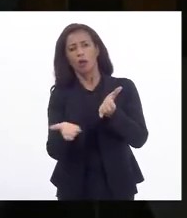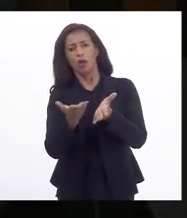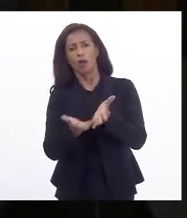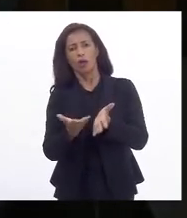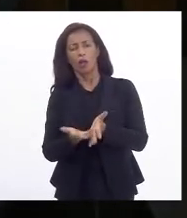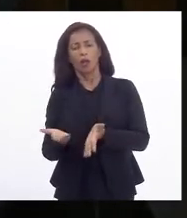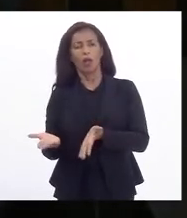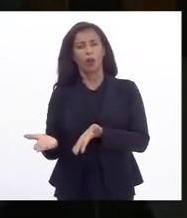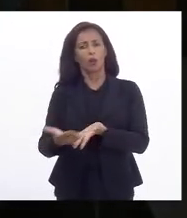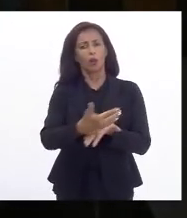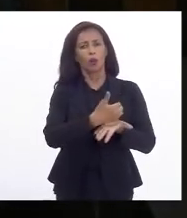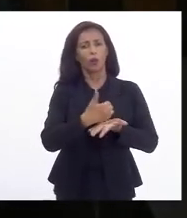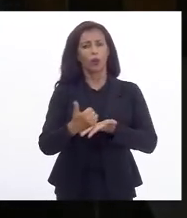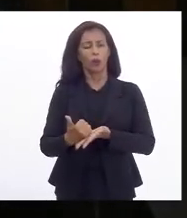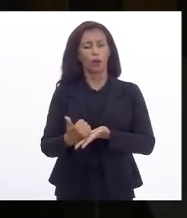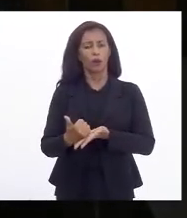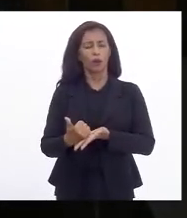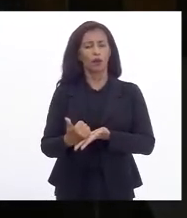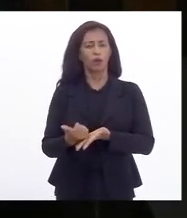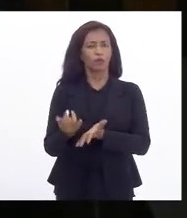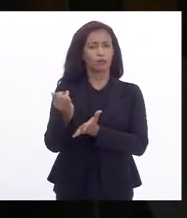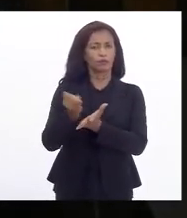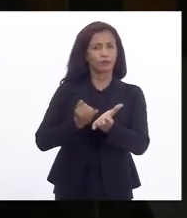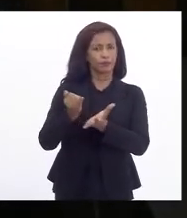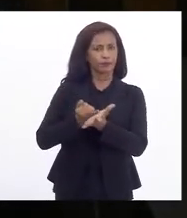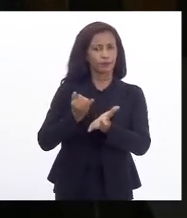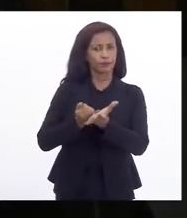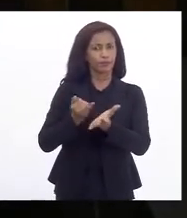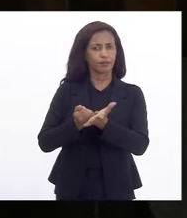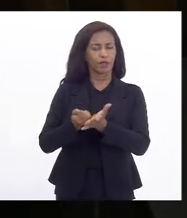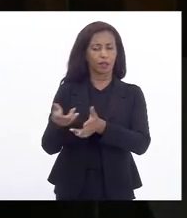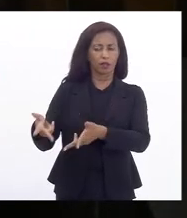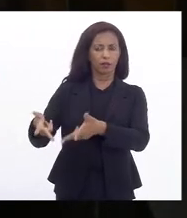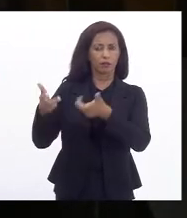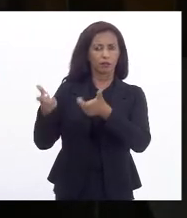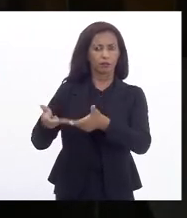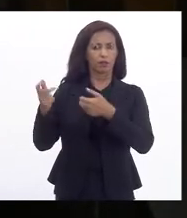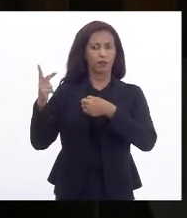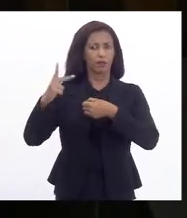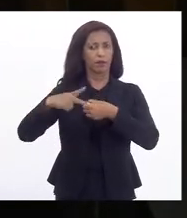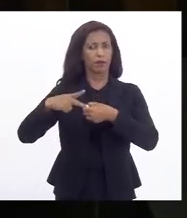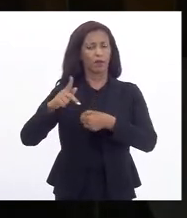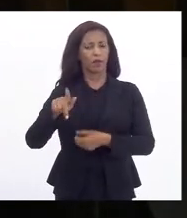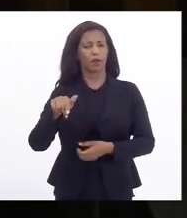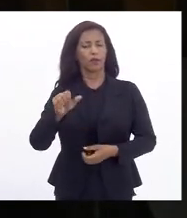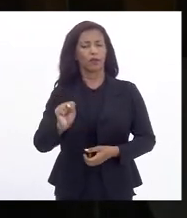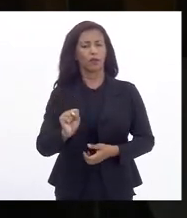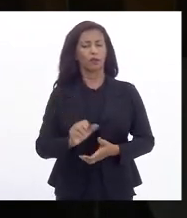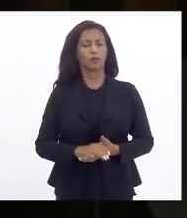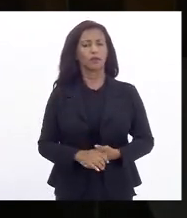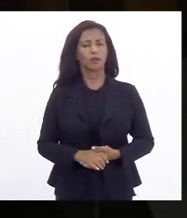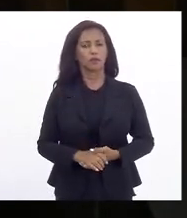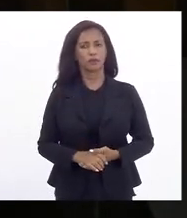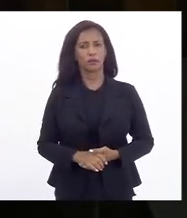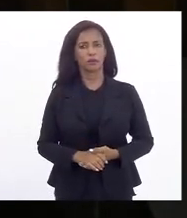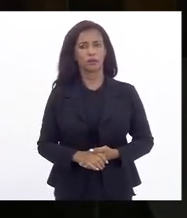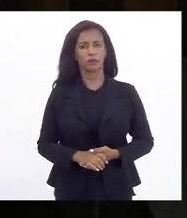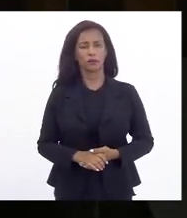de arrecadação das receitas decorrentes da exploração do petróleo do gás